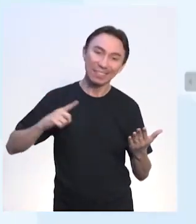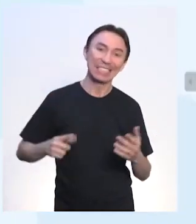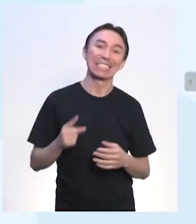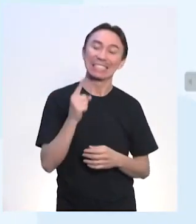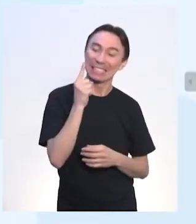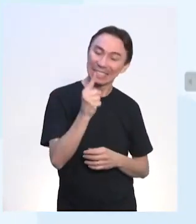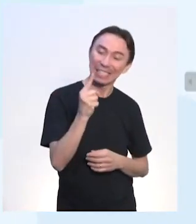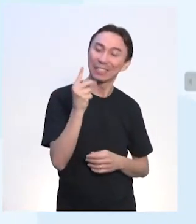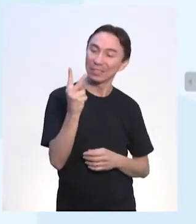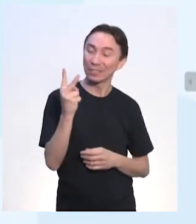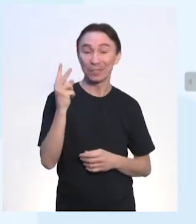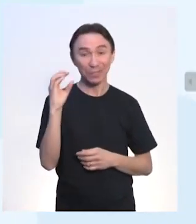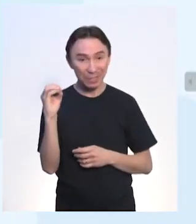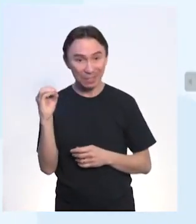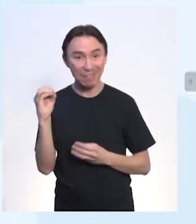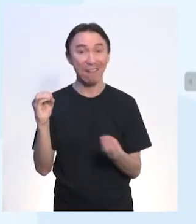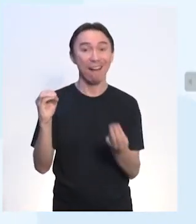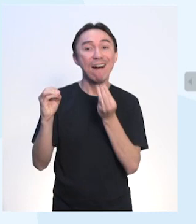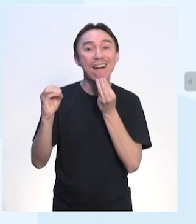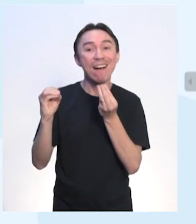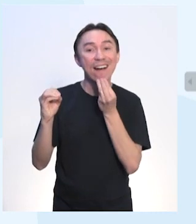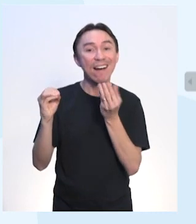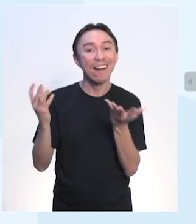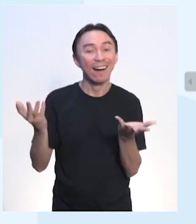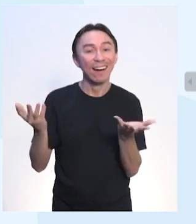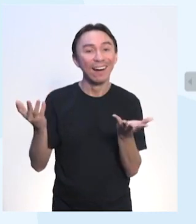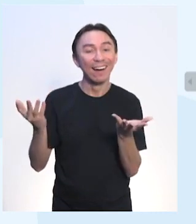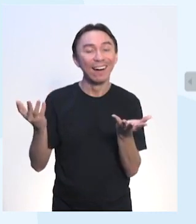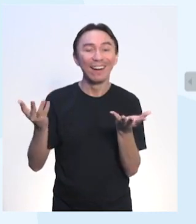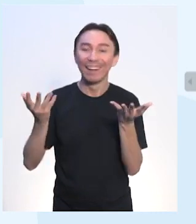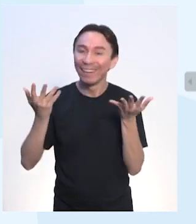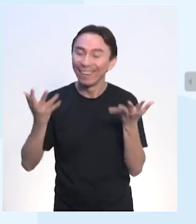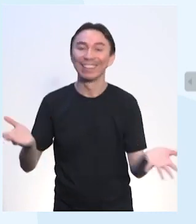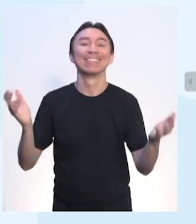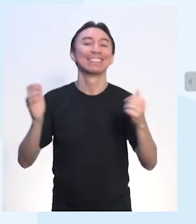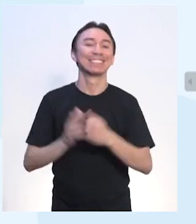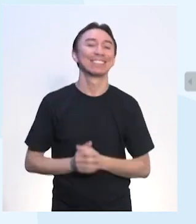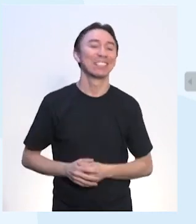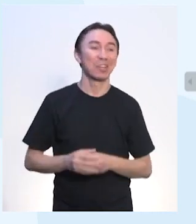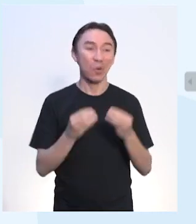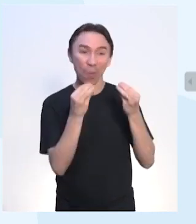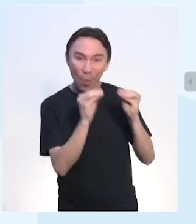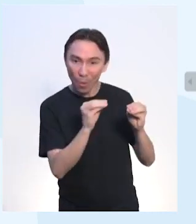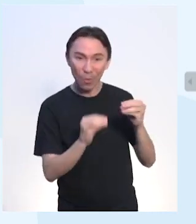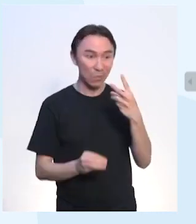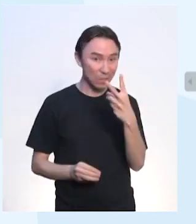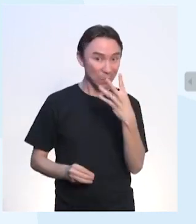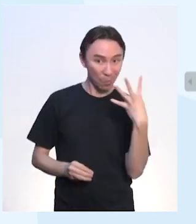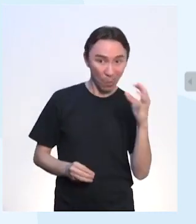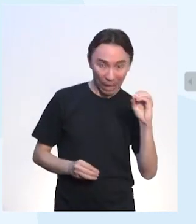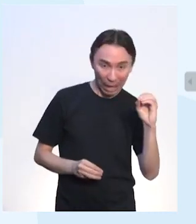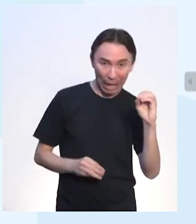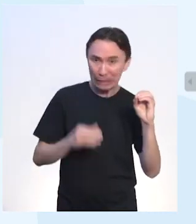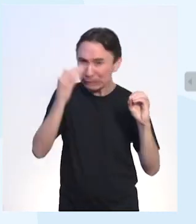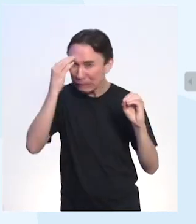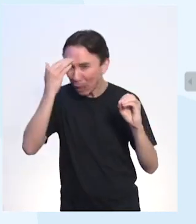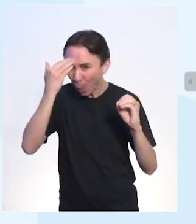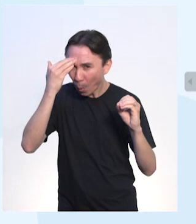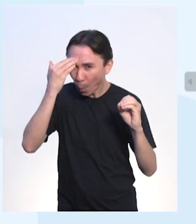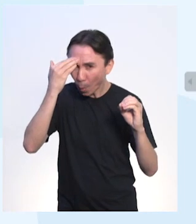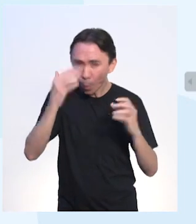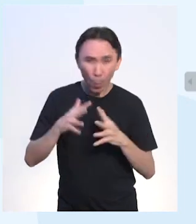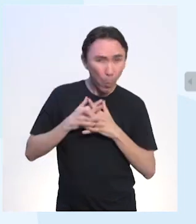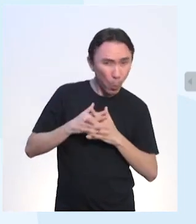120 anagramas da palavra apatia. Então, você que colocou 240, entendeu? Tirou a